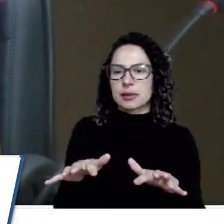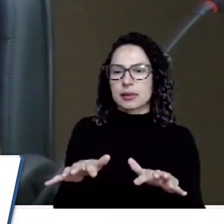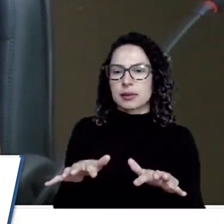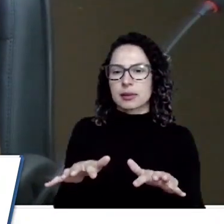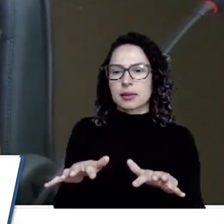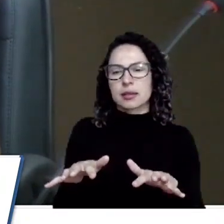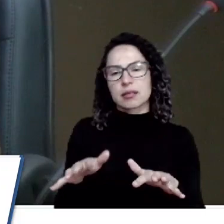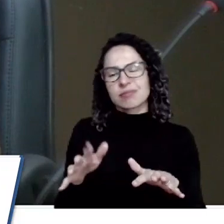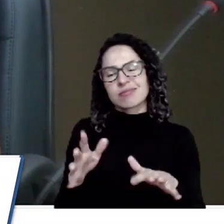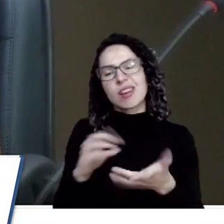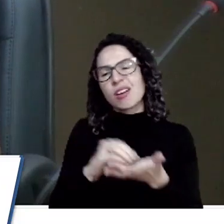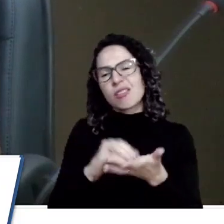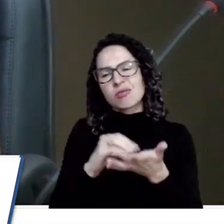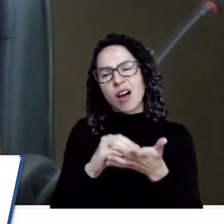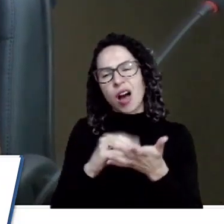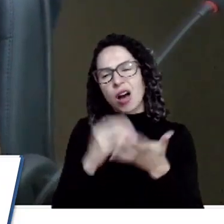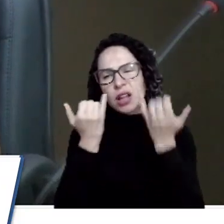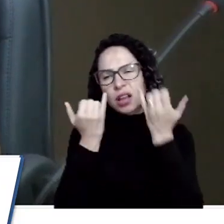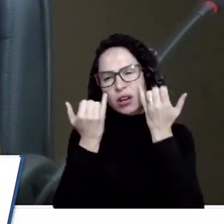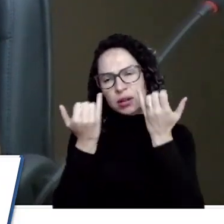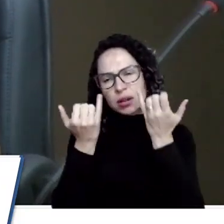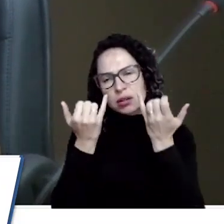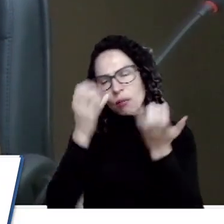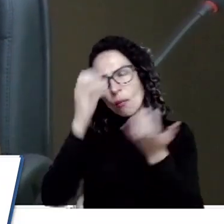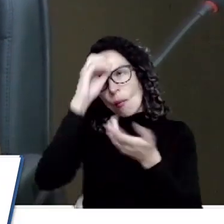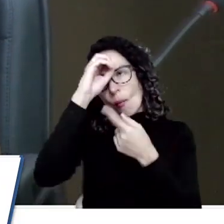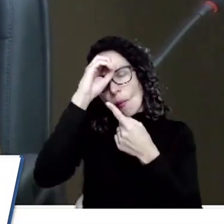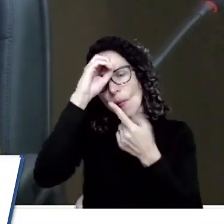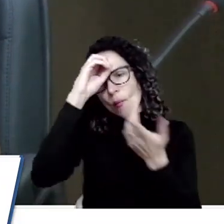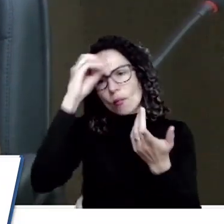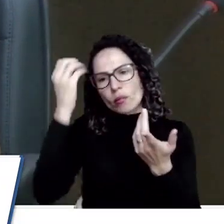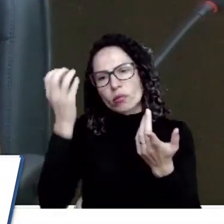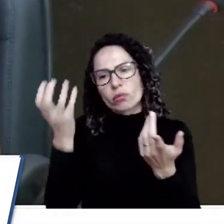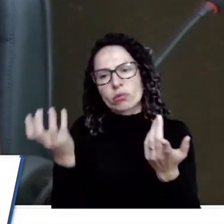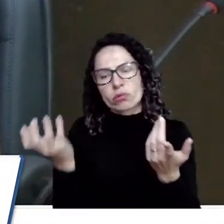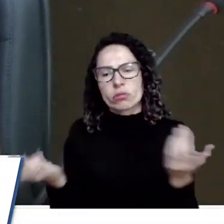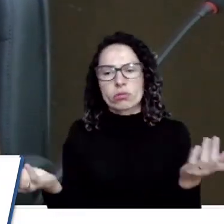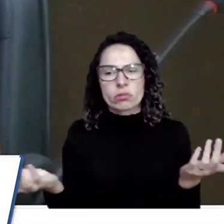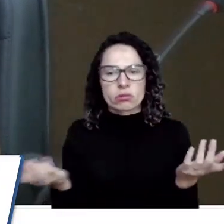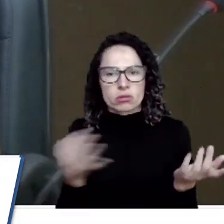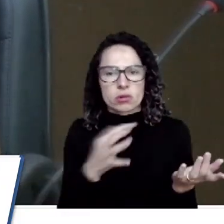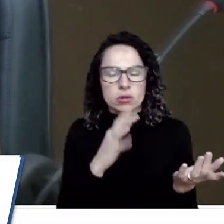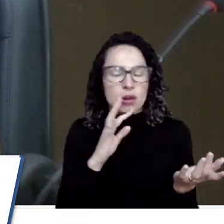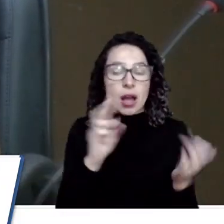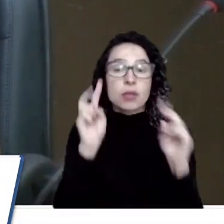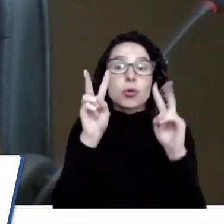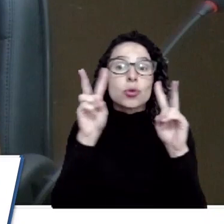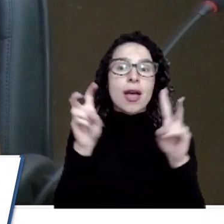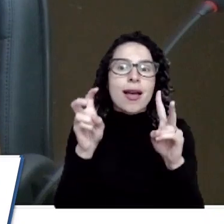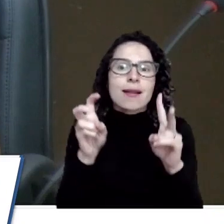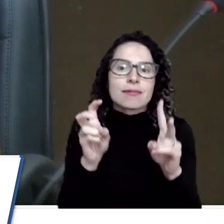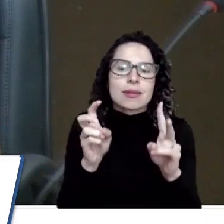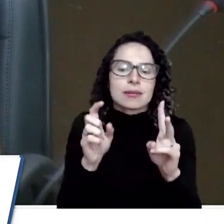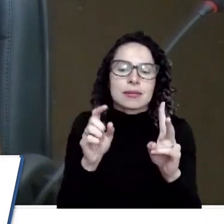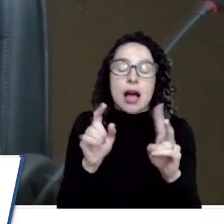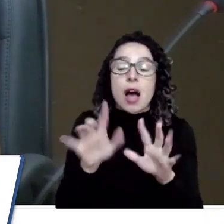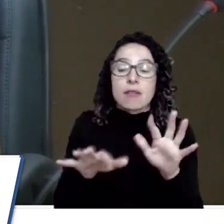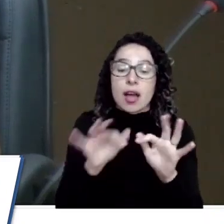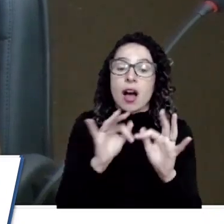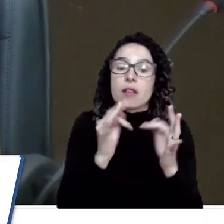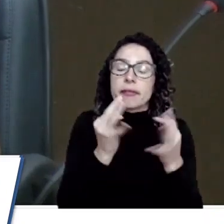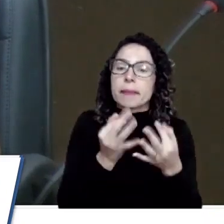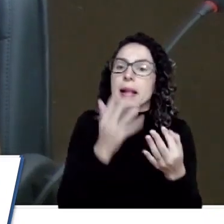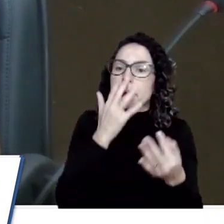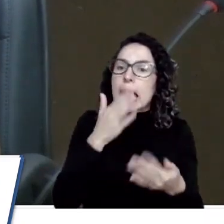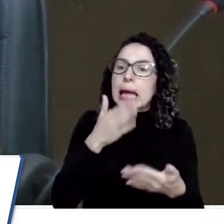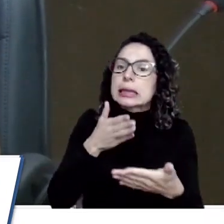ignorância mesmo, vamos falar a verdade, Sim. e não saber lidar com a questão, com o tema, às vezes a própria família dificulta o